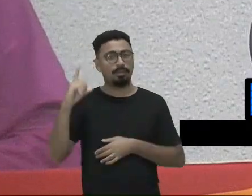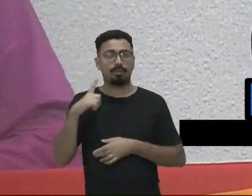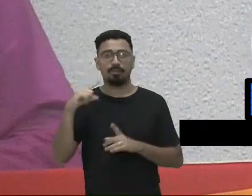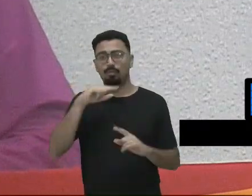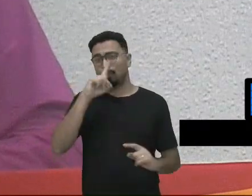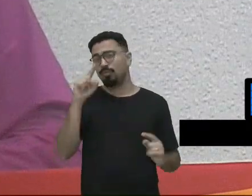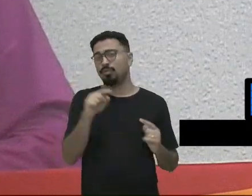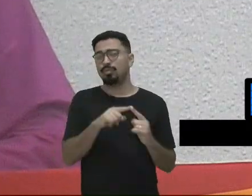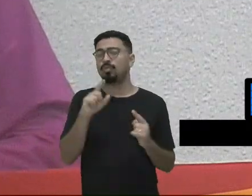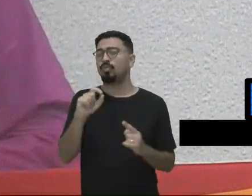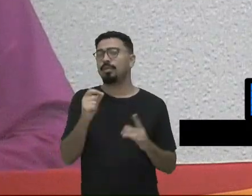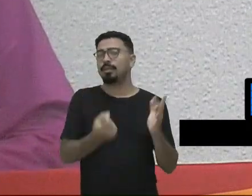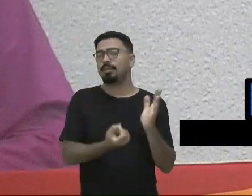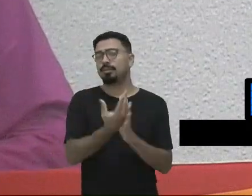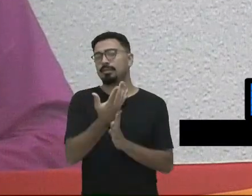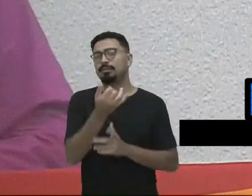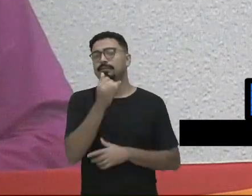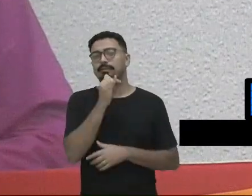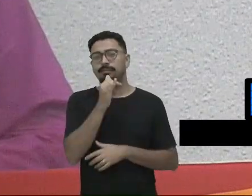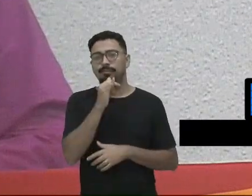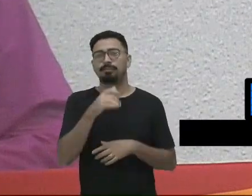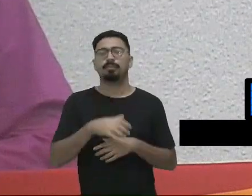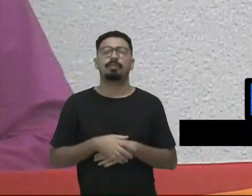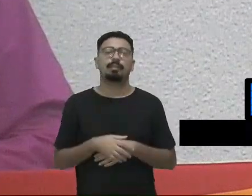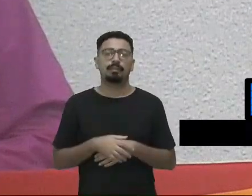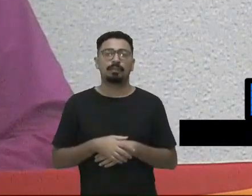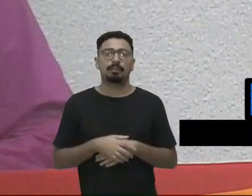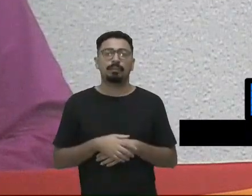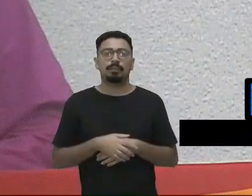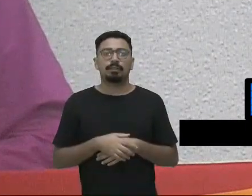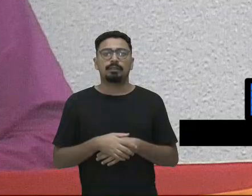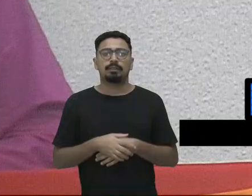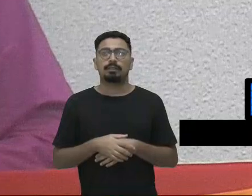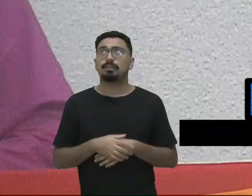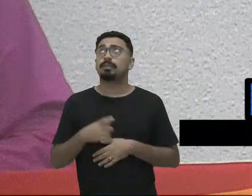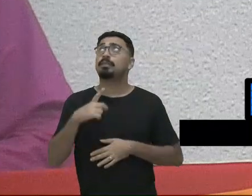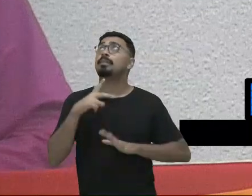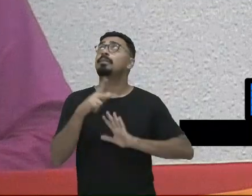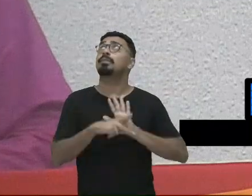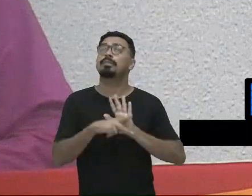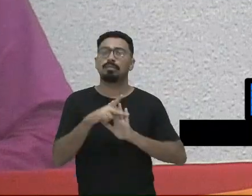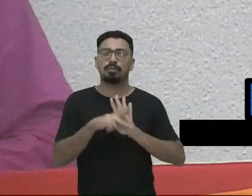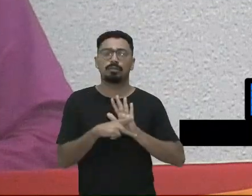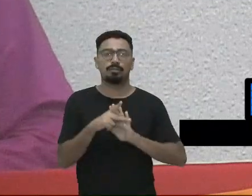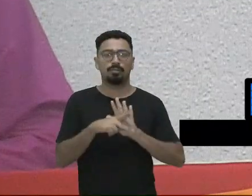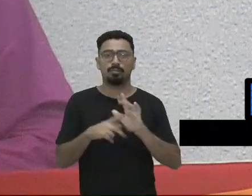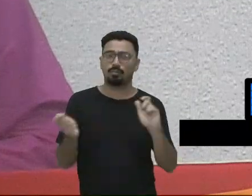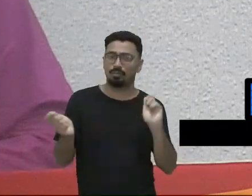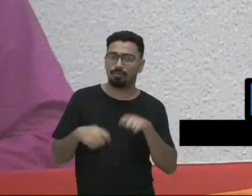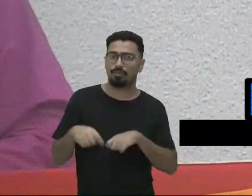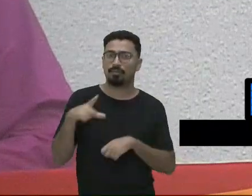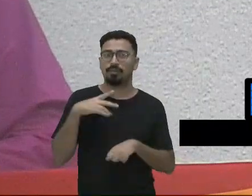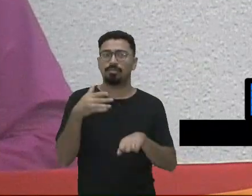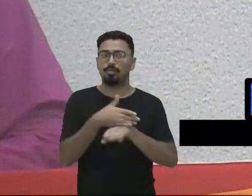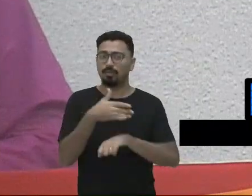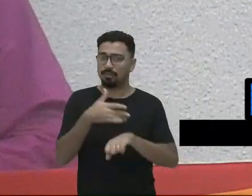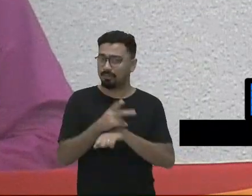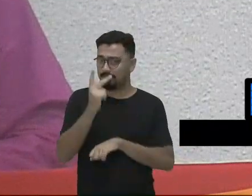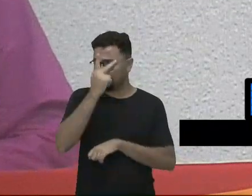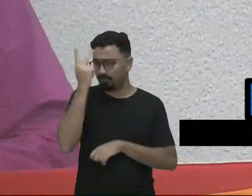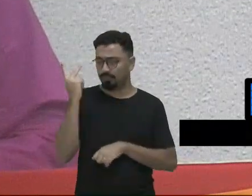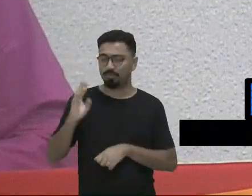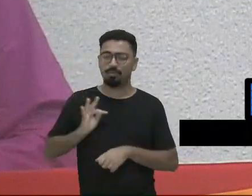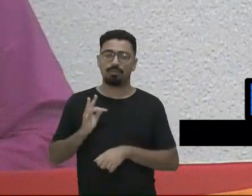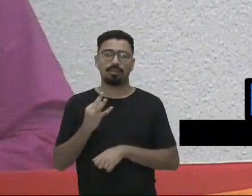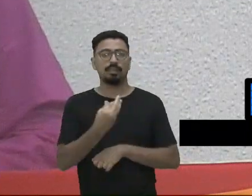né, de criar, por exemplo, um projeto para possibilitar o acesso das pessoas